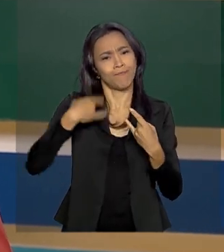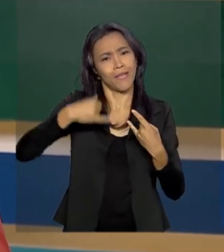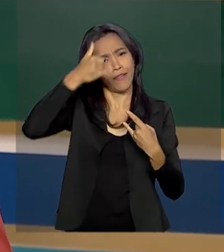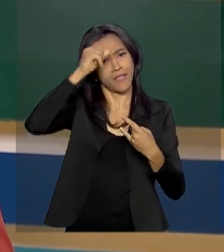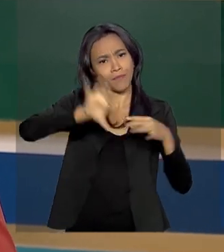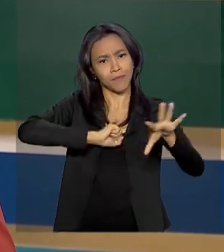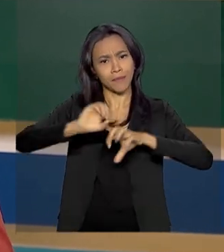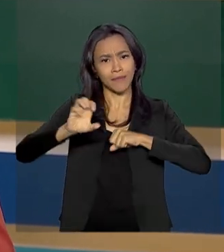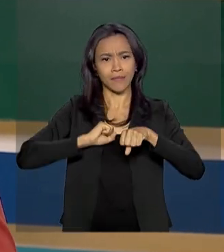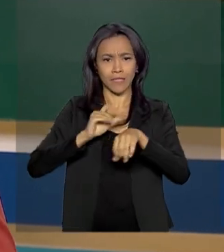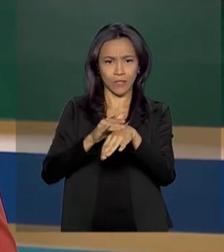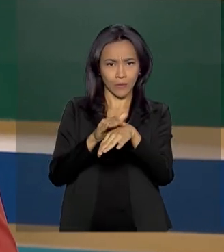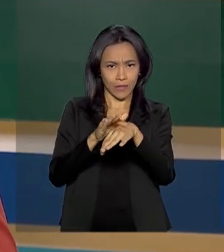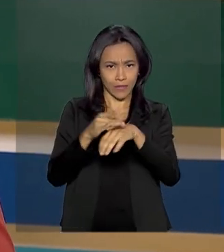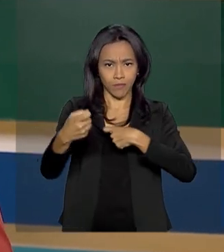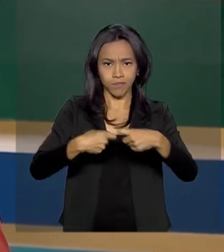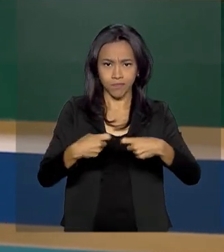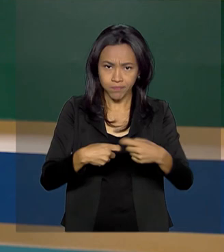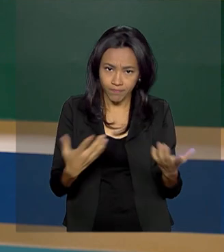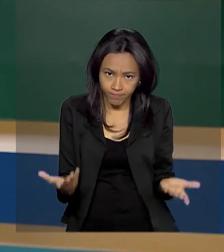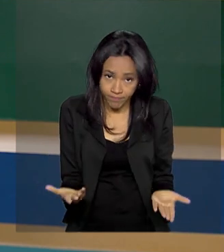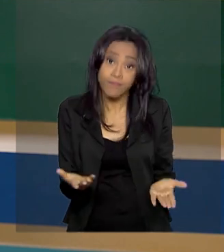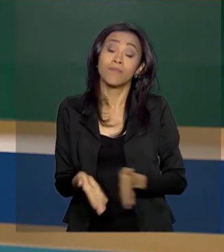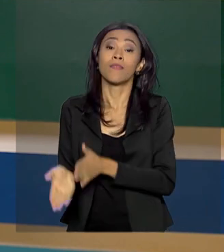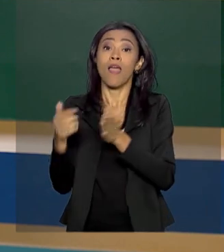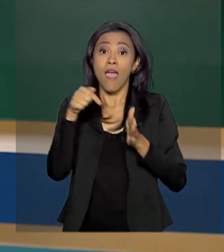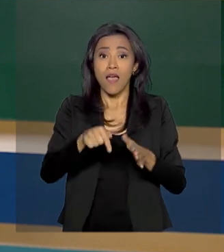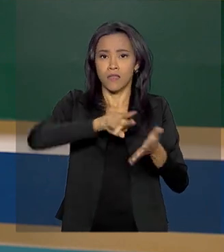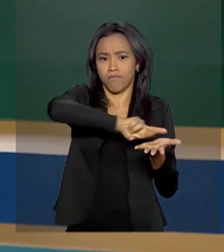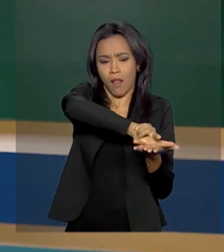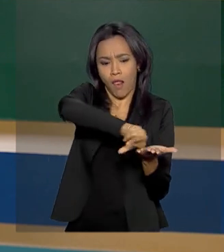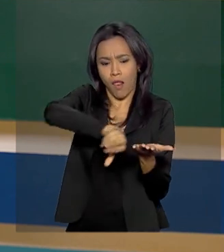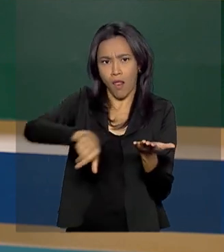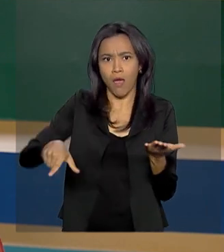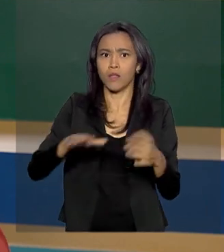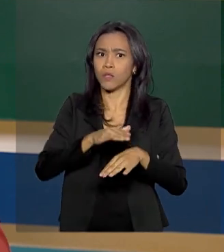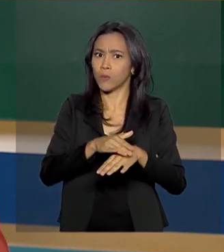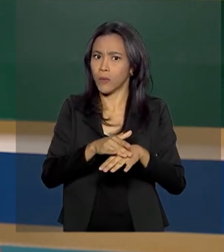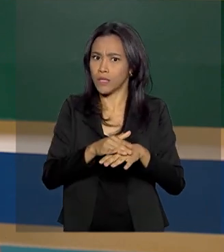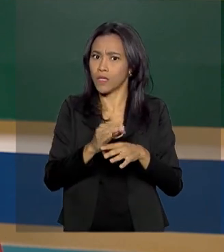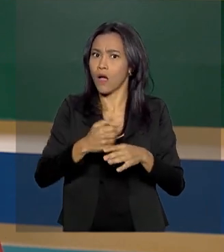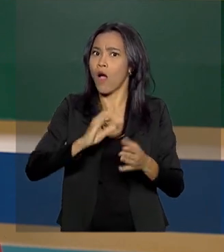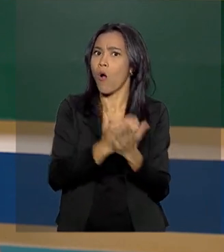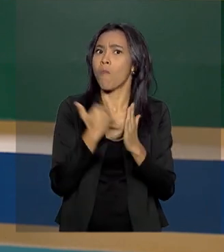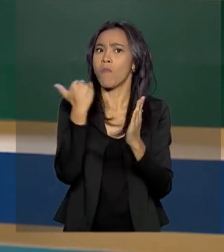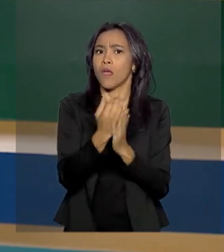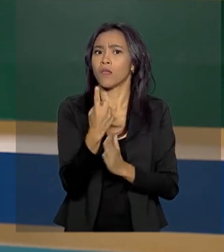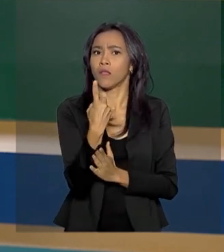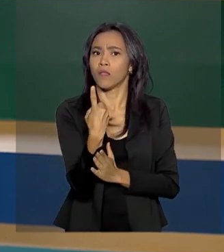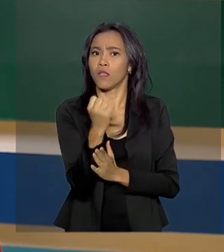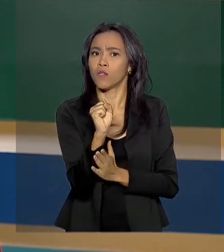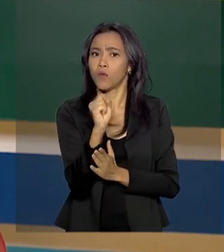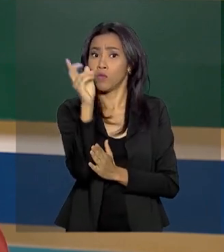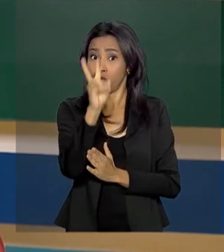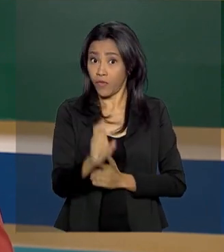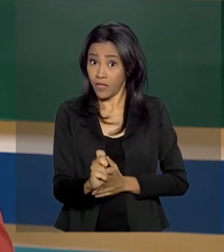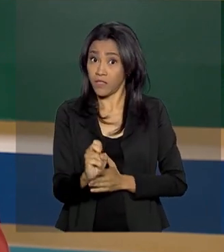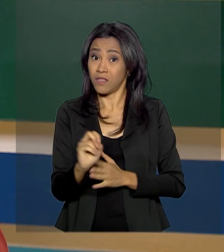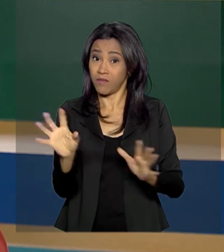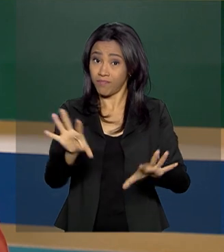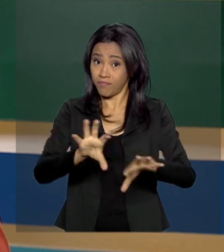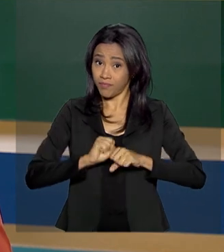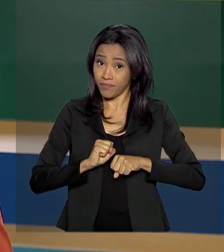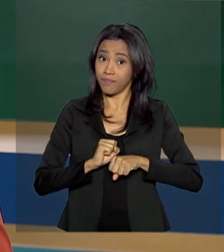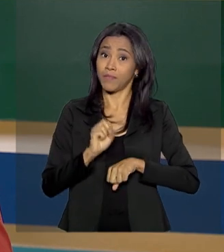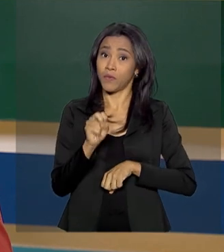as infecções sexualmente transmissíveis. Essas doenças aumentam em até 18 vezes a chance de infecção pelo vírus